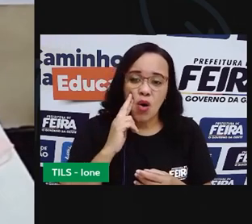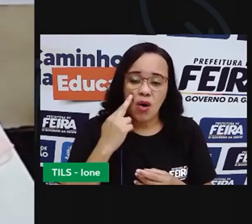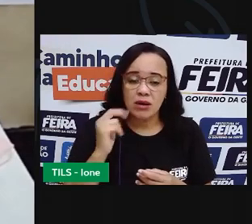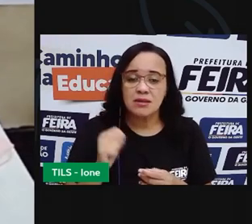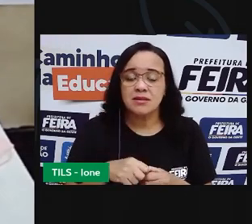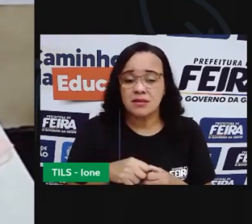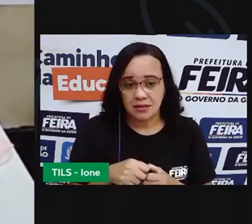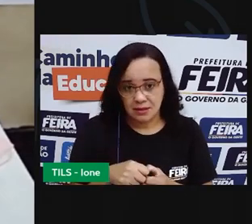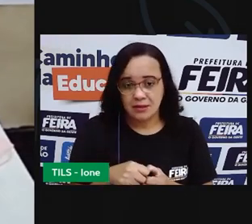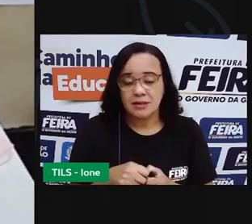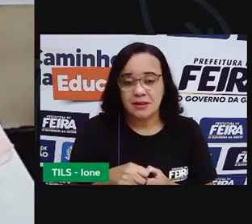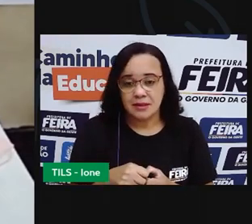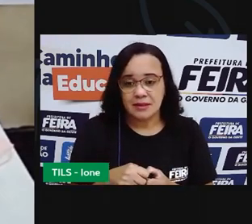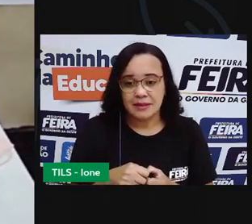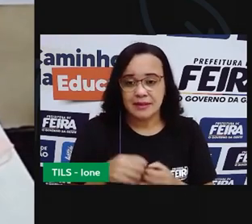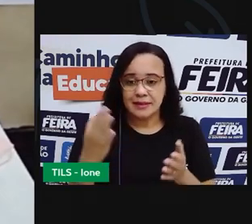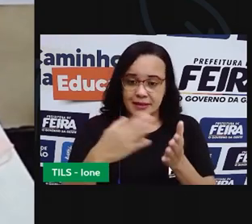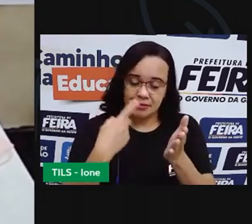esse caderno,